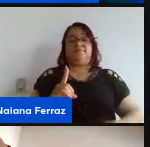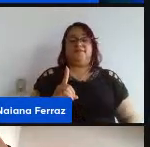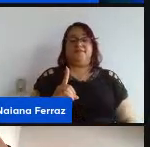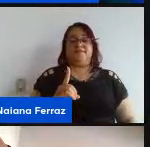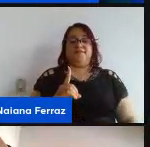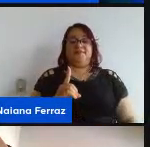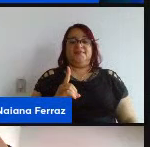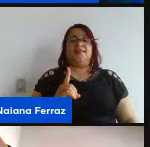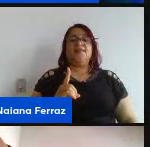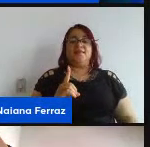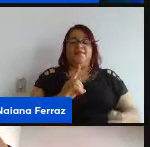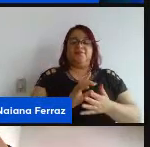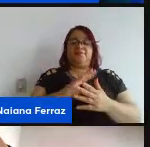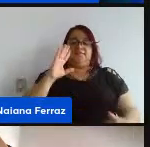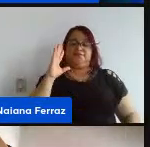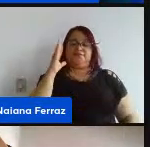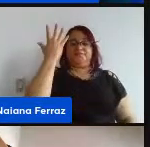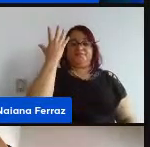na jornada